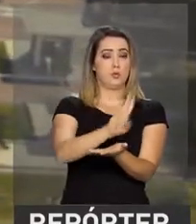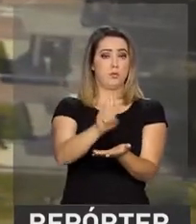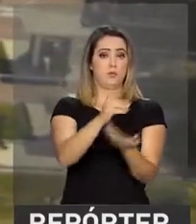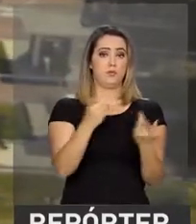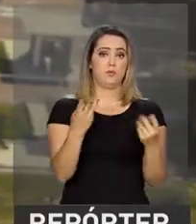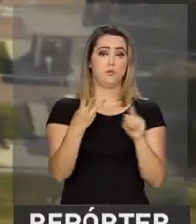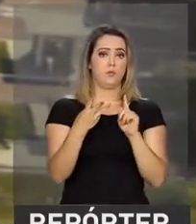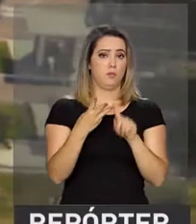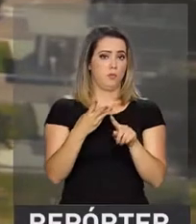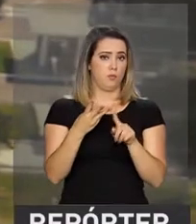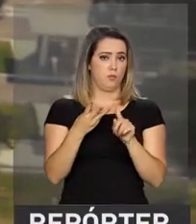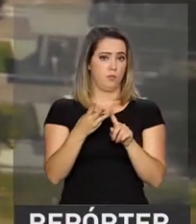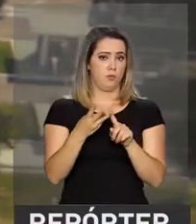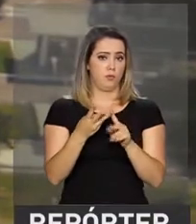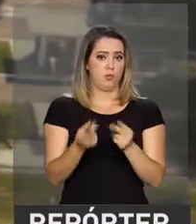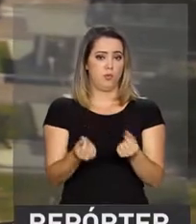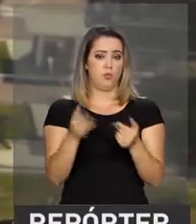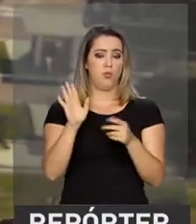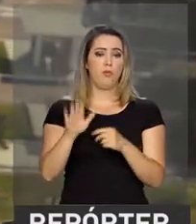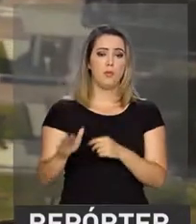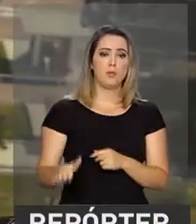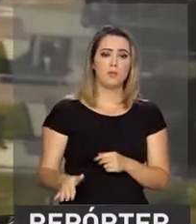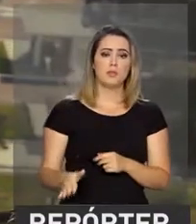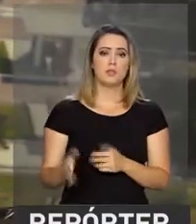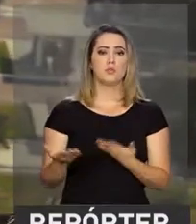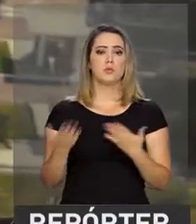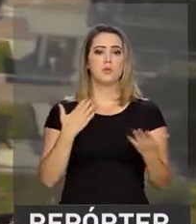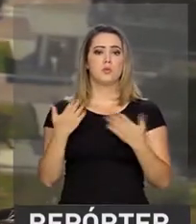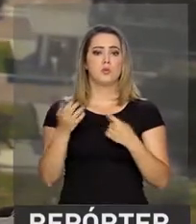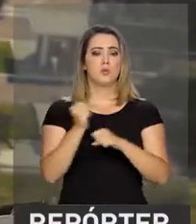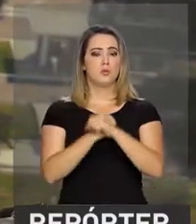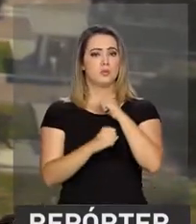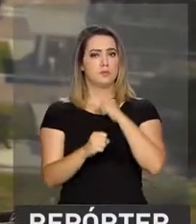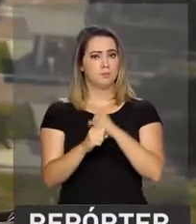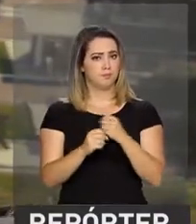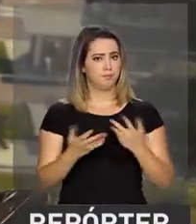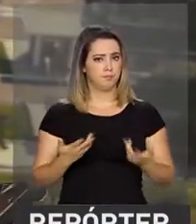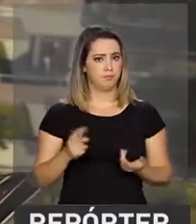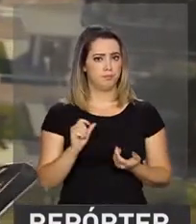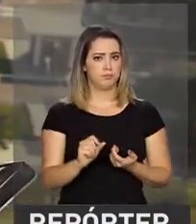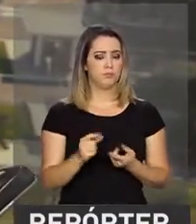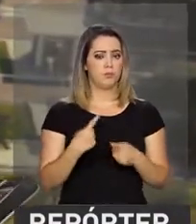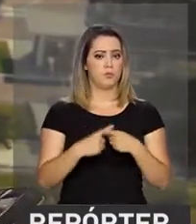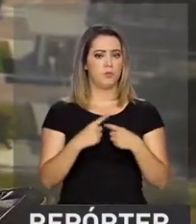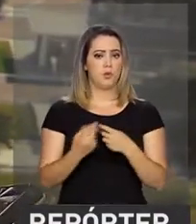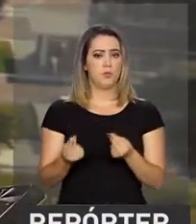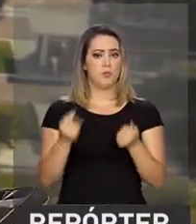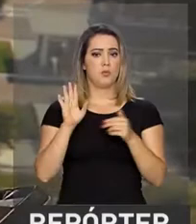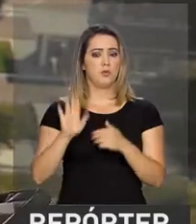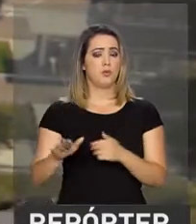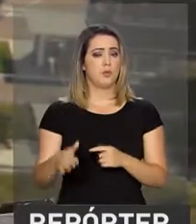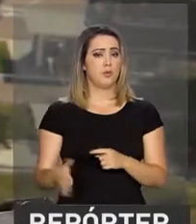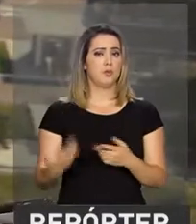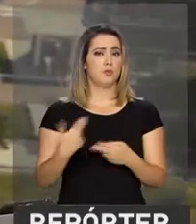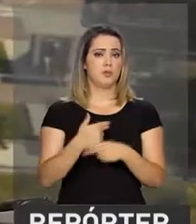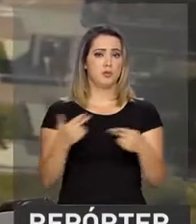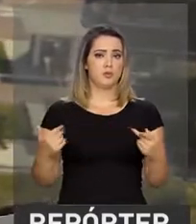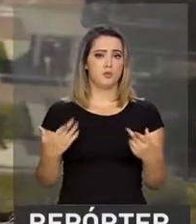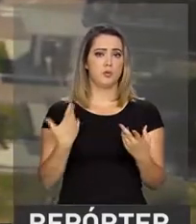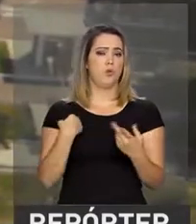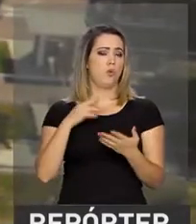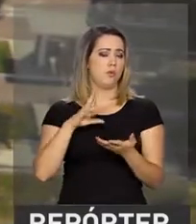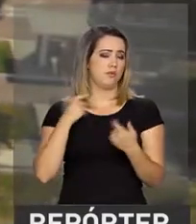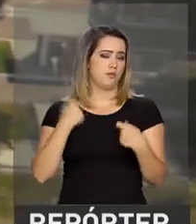3º os custos de produção foram menores na no início das aulas em função dos preços baixos principalmente fertilizantes